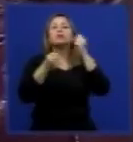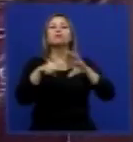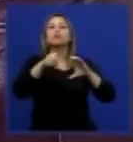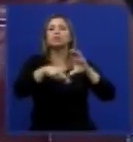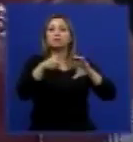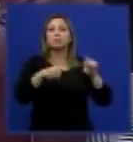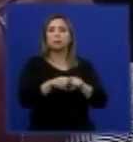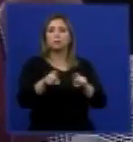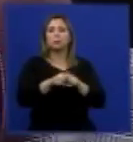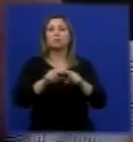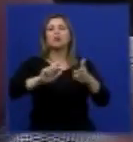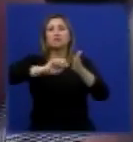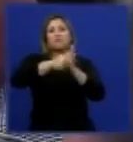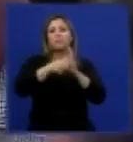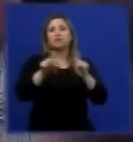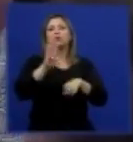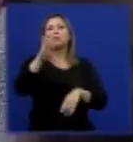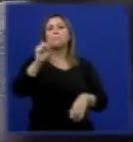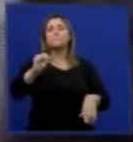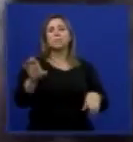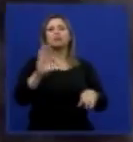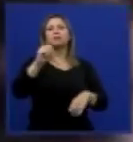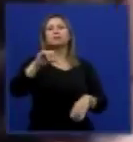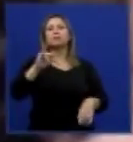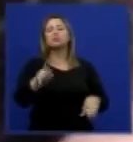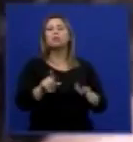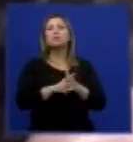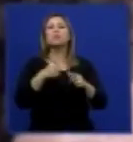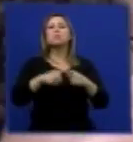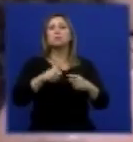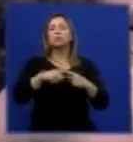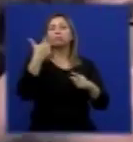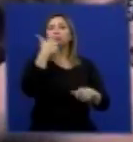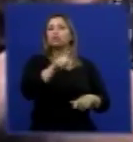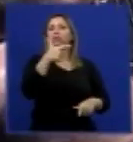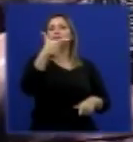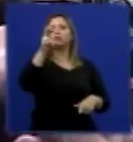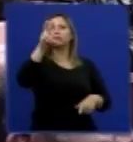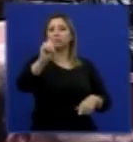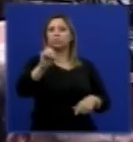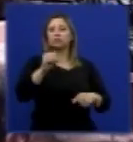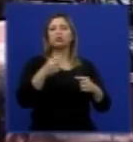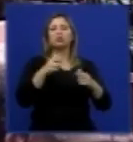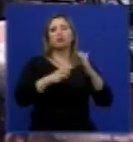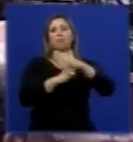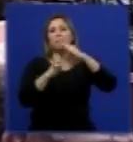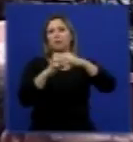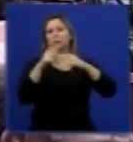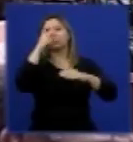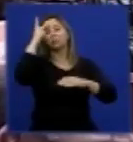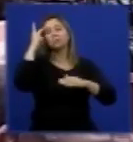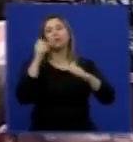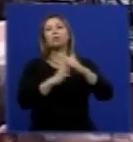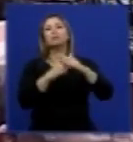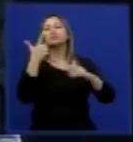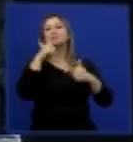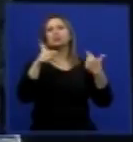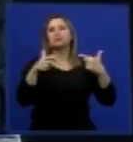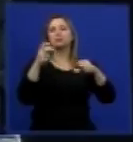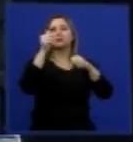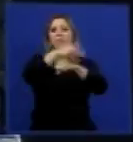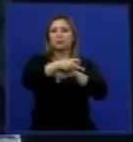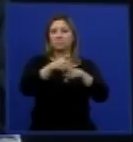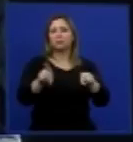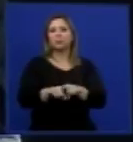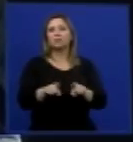fechamento da bsco poder seia gerar apenas cerca de 250 empregos uma vez que as fábricas de pneu remoldados de mão deobra intensiva geram